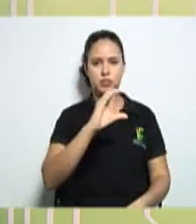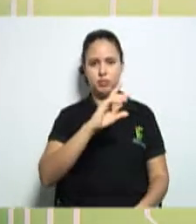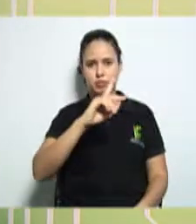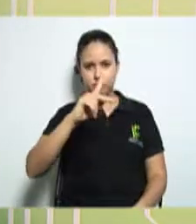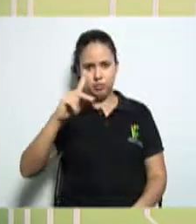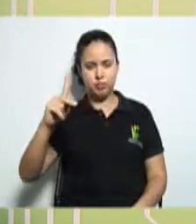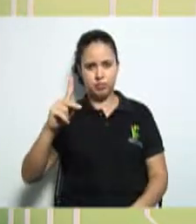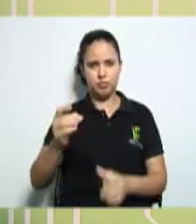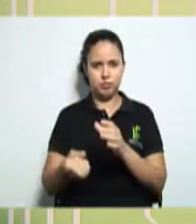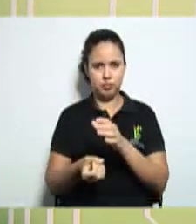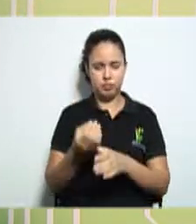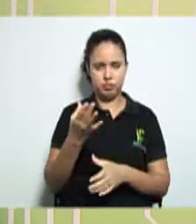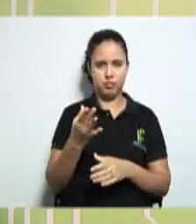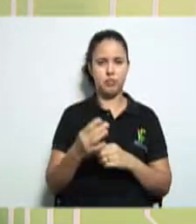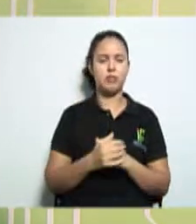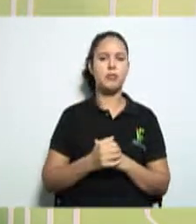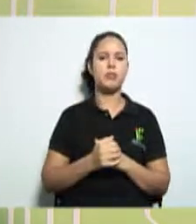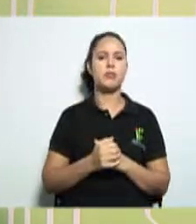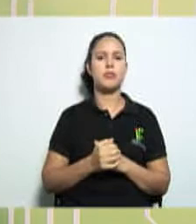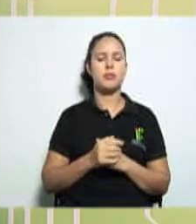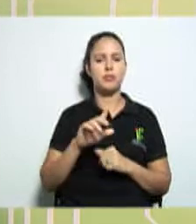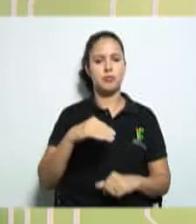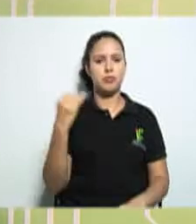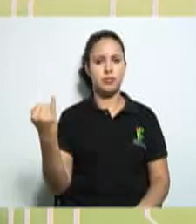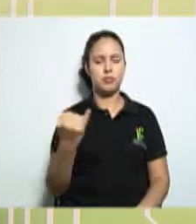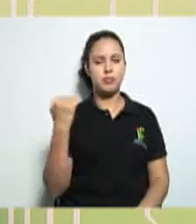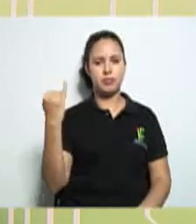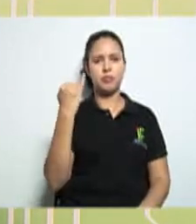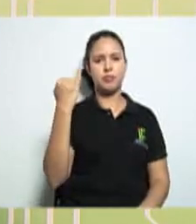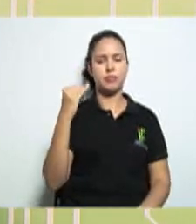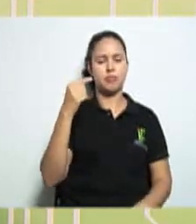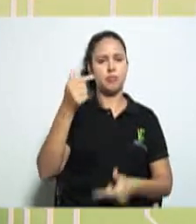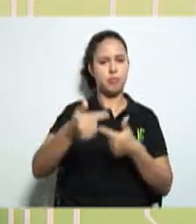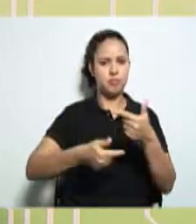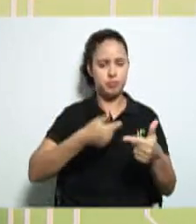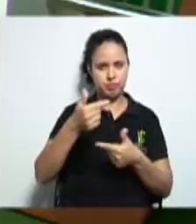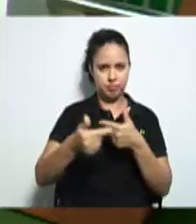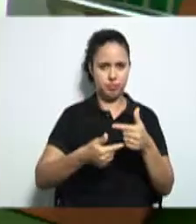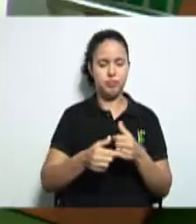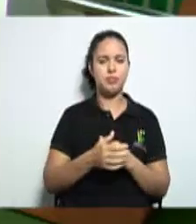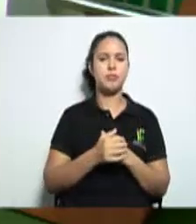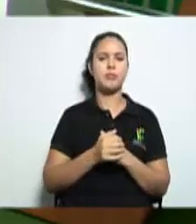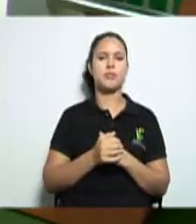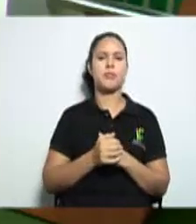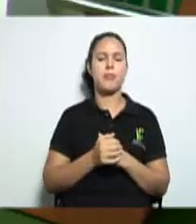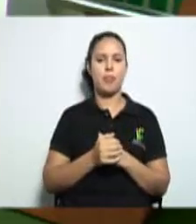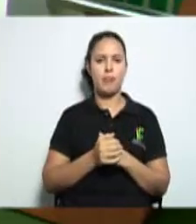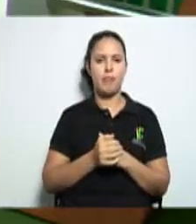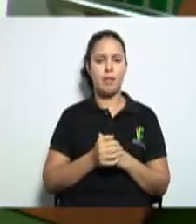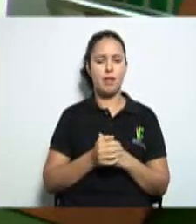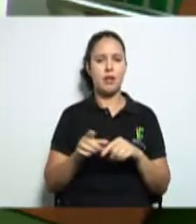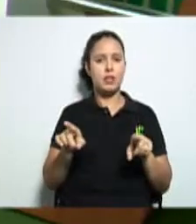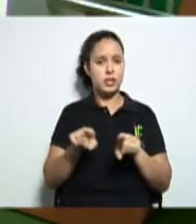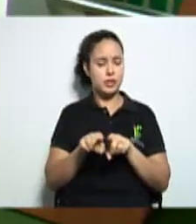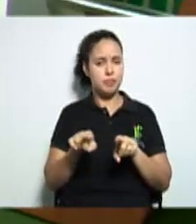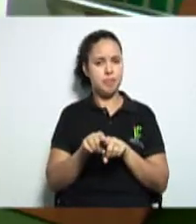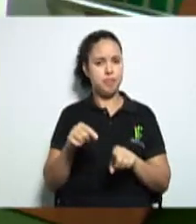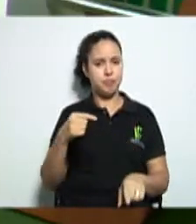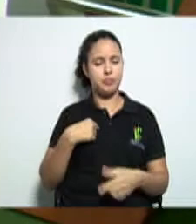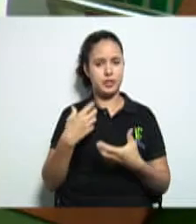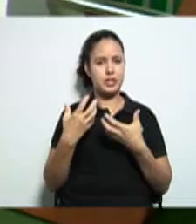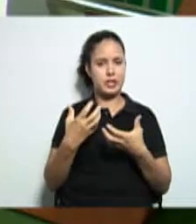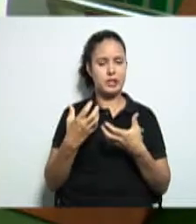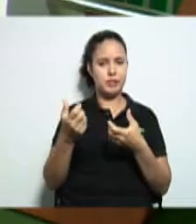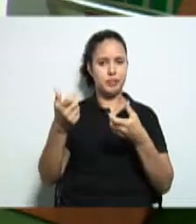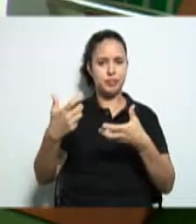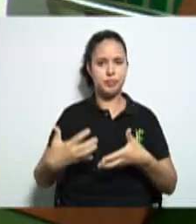criar aí no projeto integrador. Então, é importante que vocês trabalhem essas questões. Eu queria dar uma luzinha aqui rapidinho. Ô,